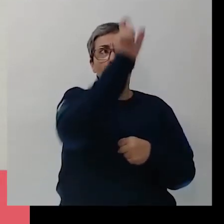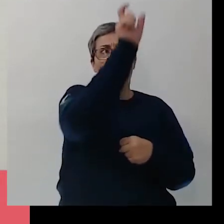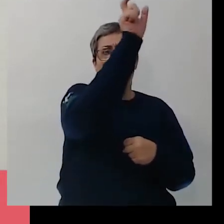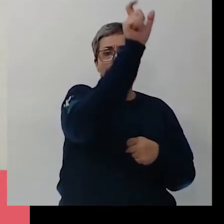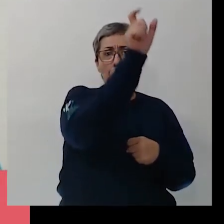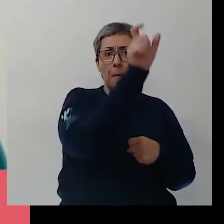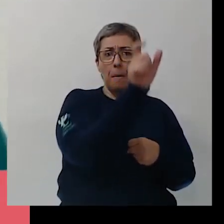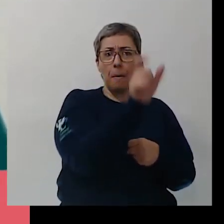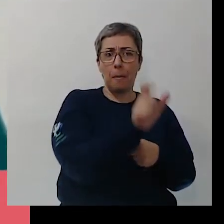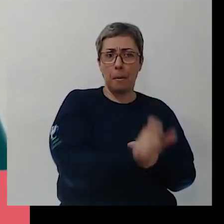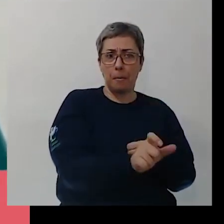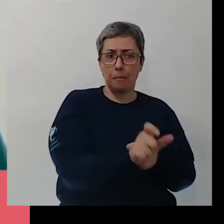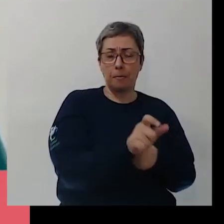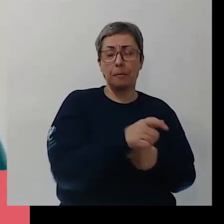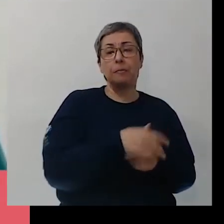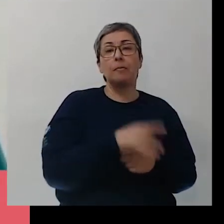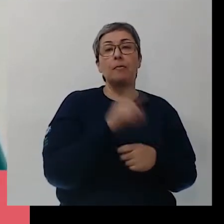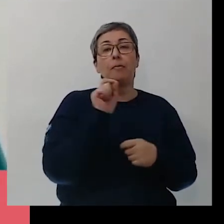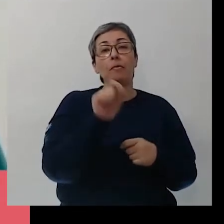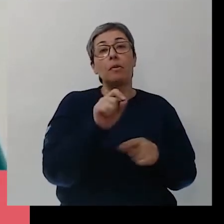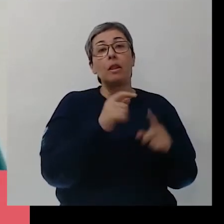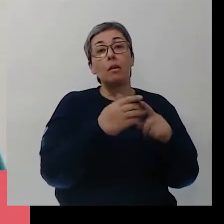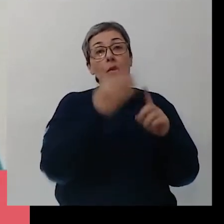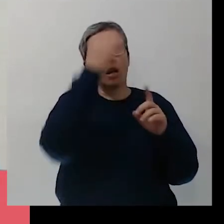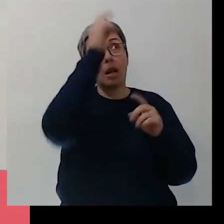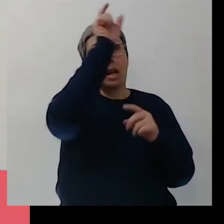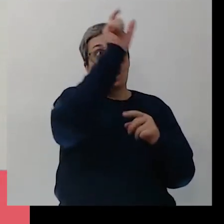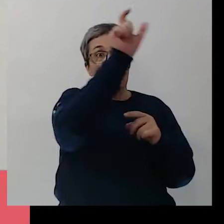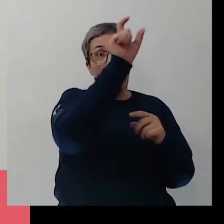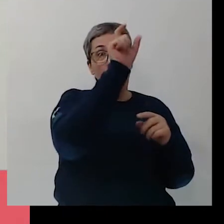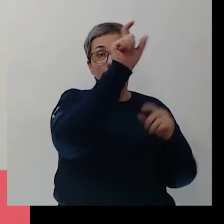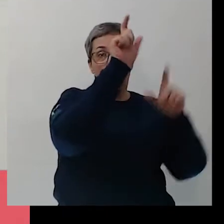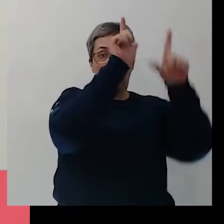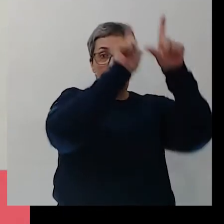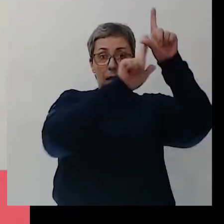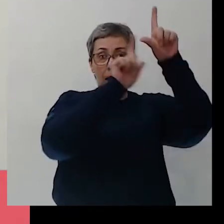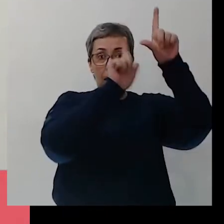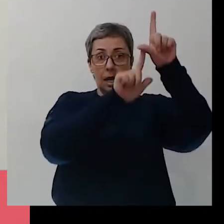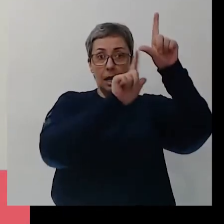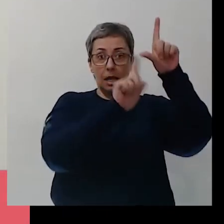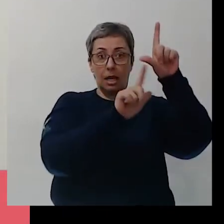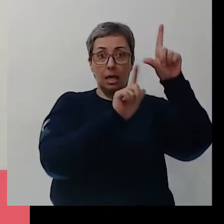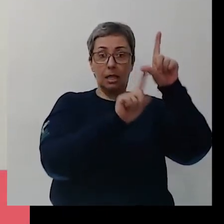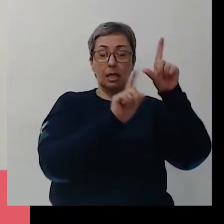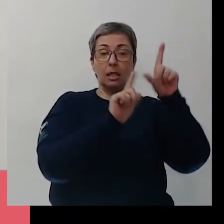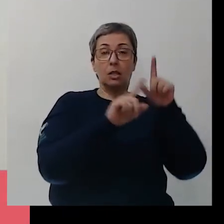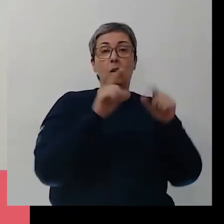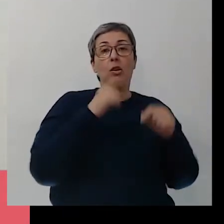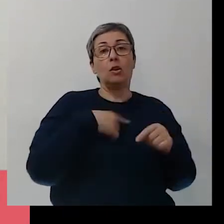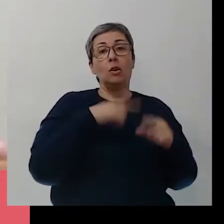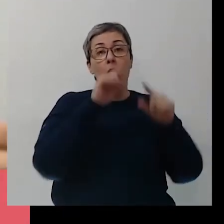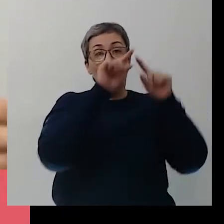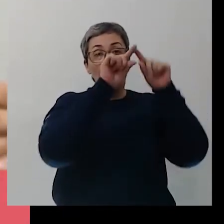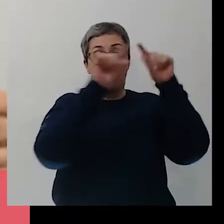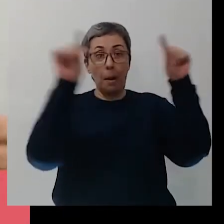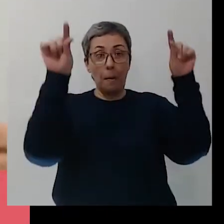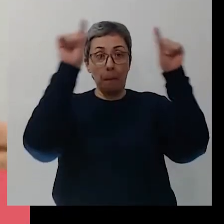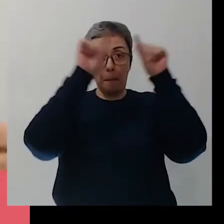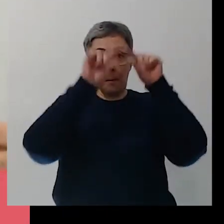aparece na posição vertical. E a partir de cada uma de suas letras, na